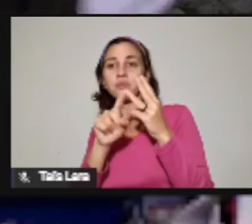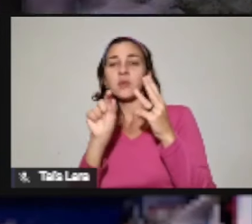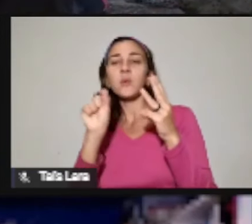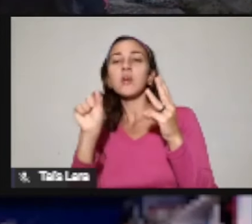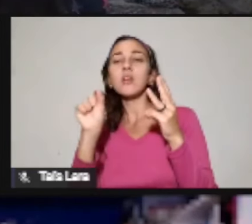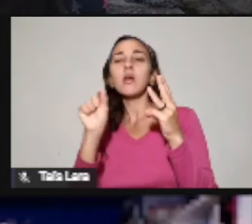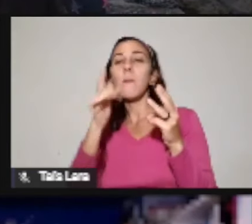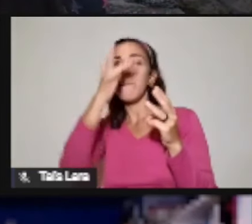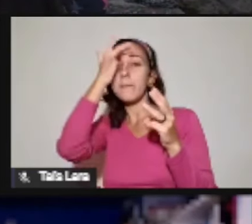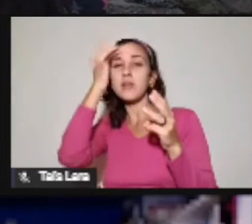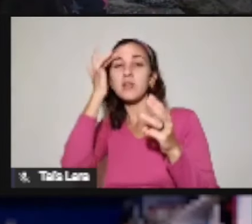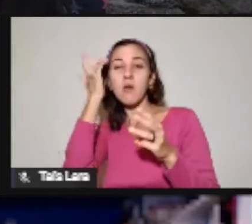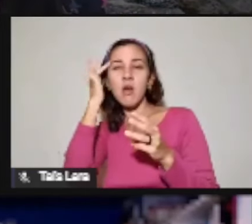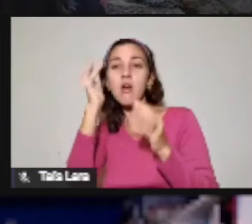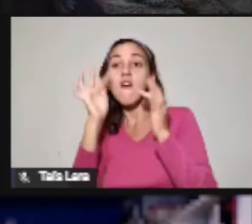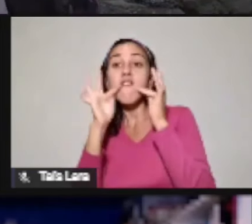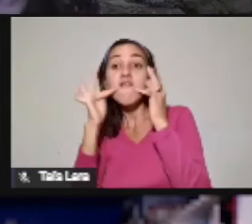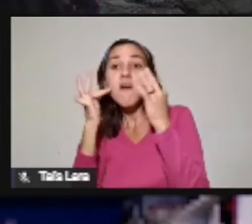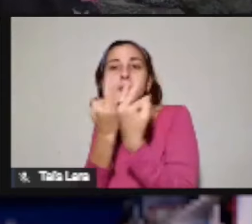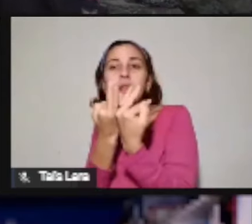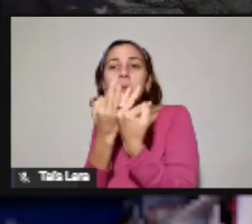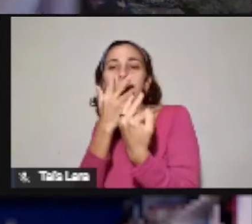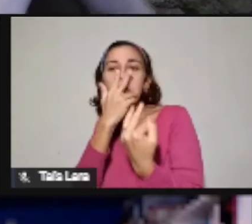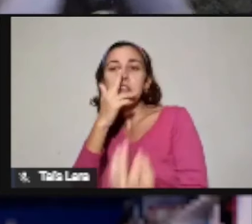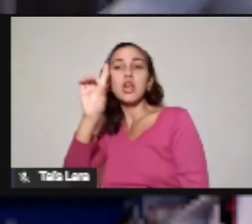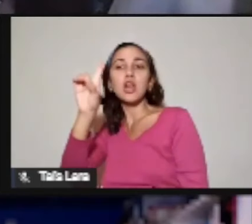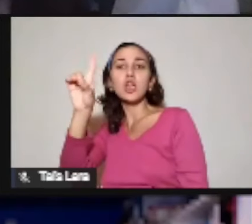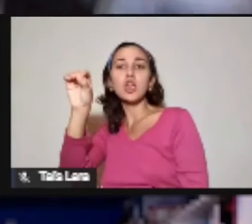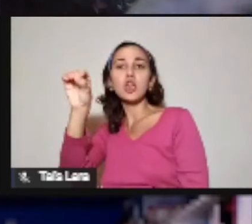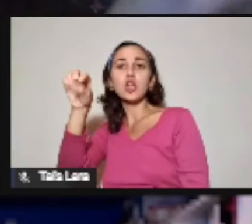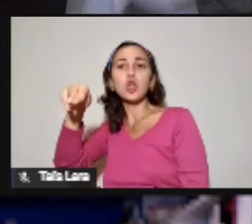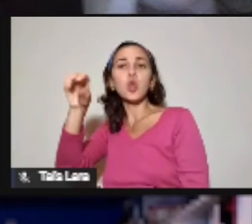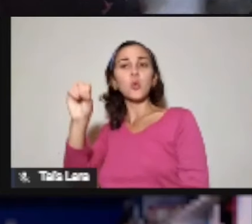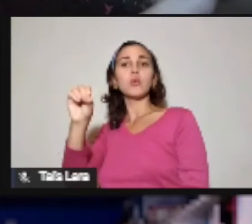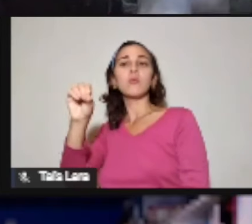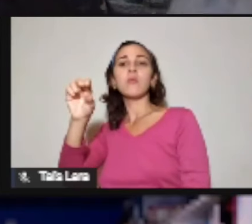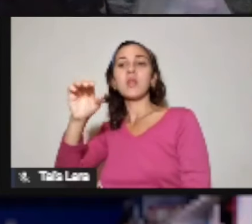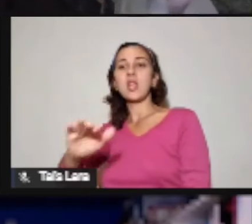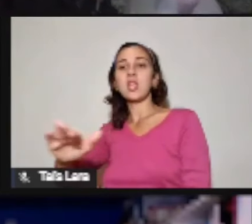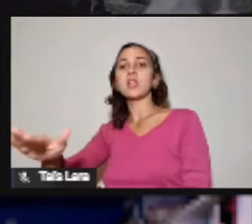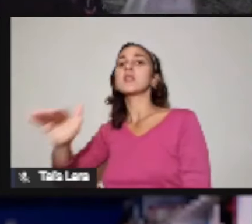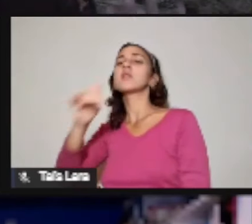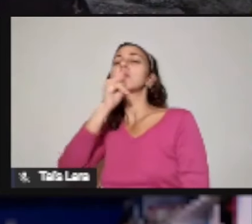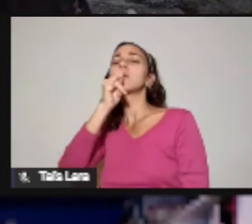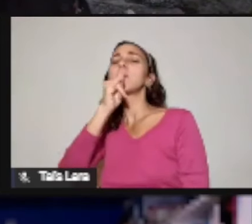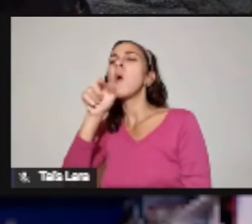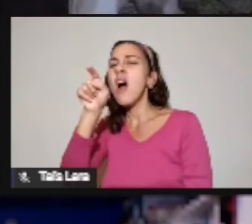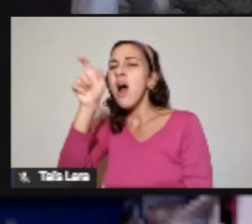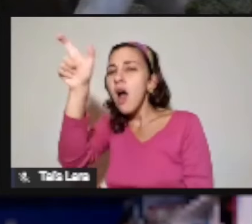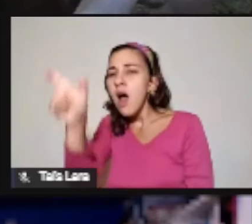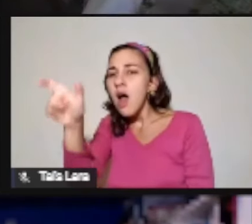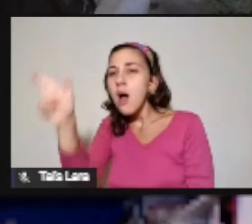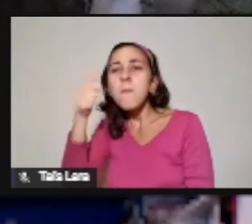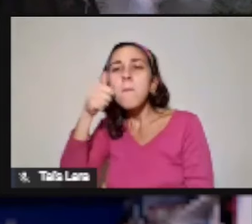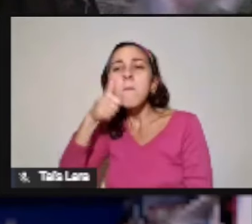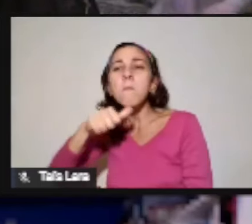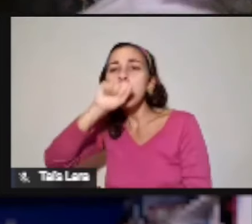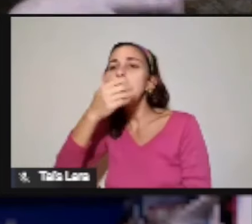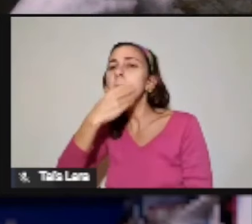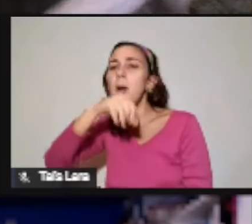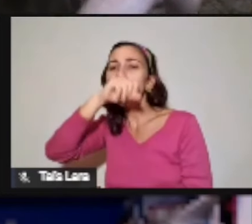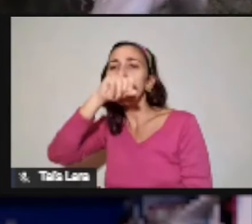dona das crianças, né, ao pai e à mãe. Não, eles que são pai e mãe, eu não posso me meter. Se eles educam